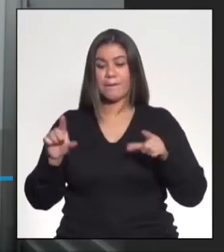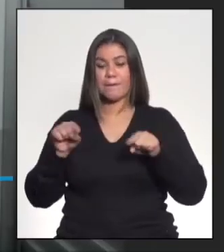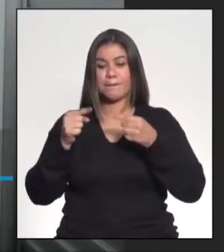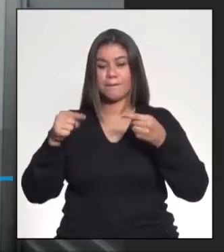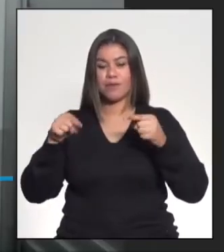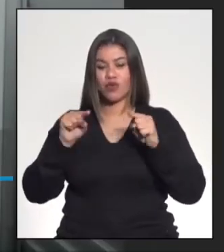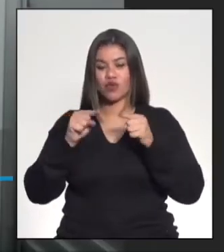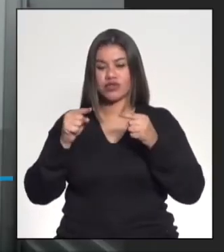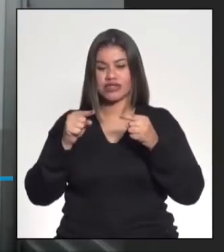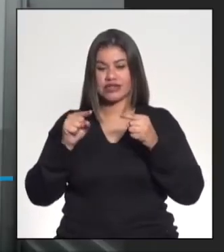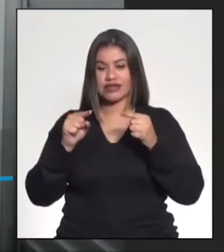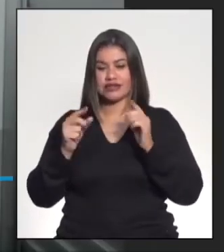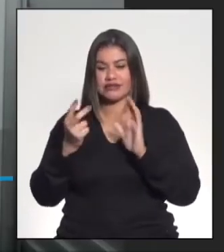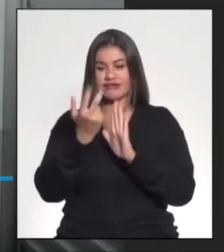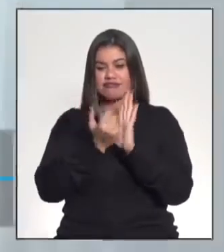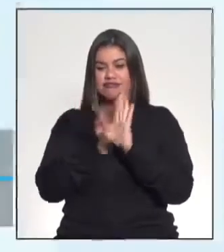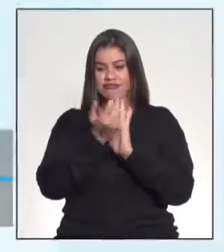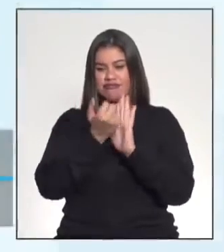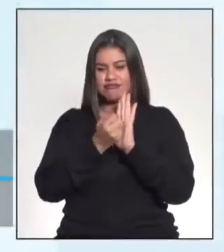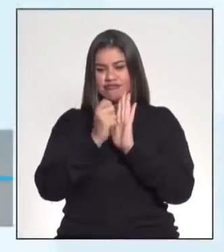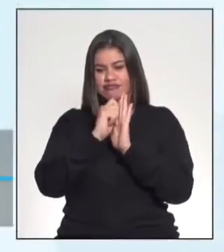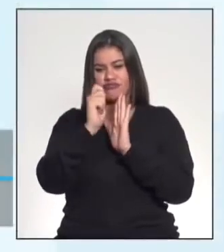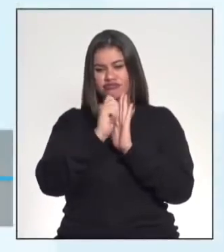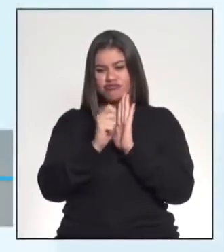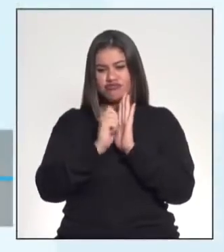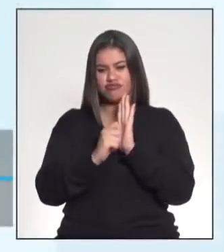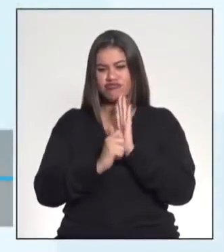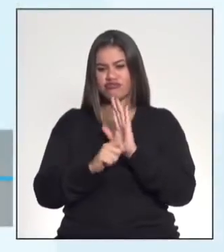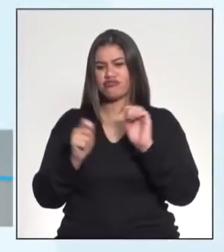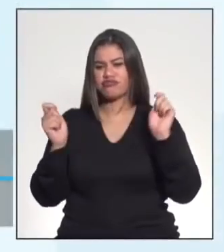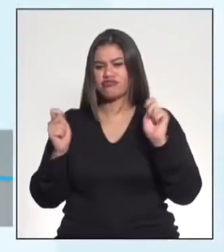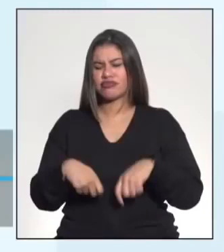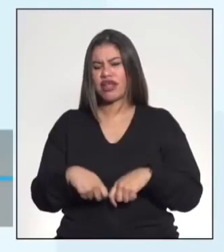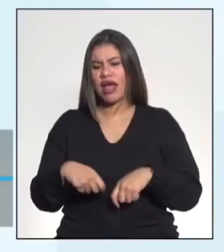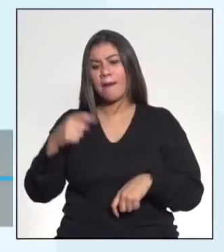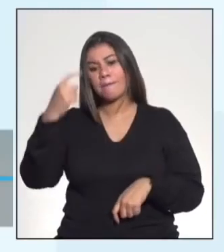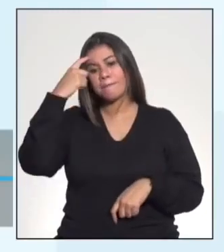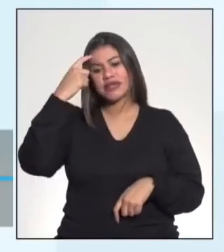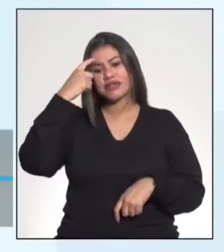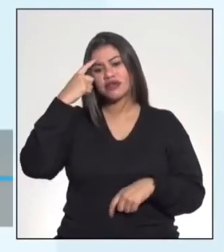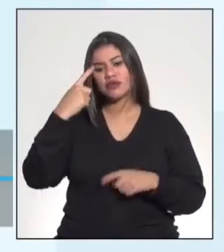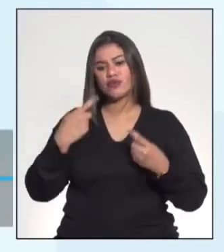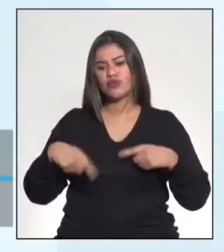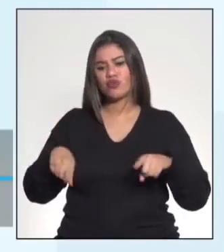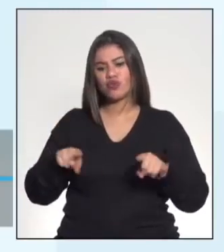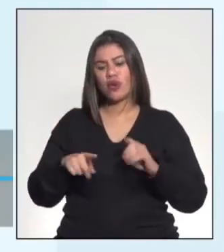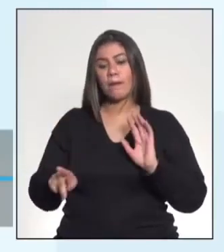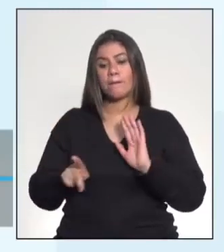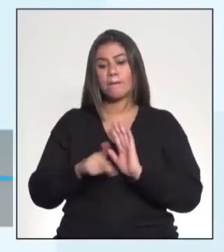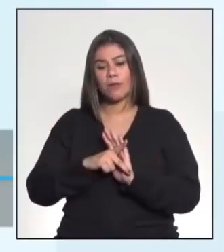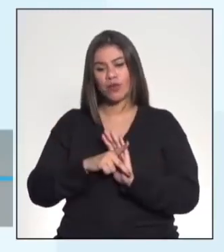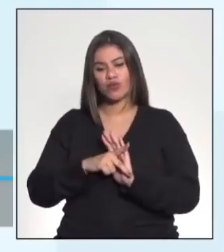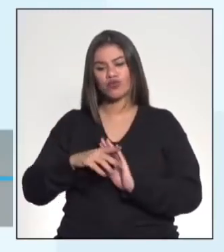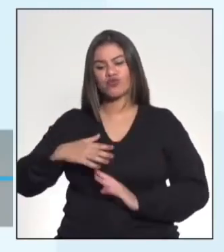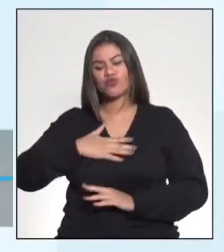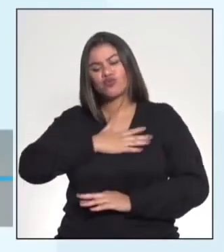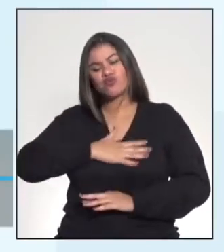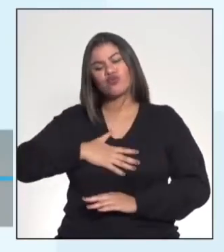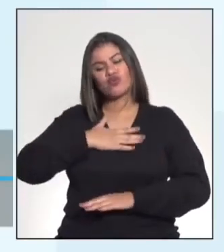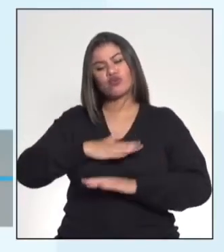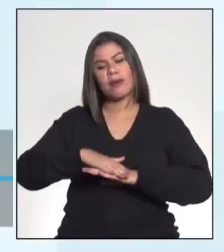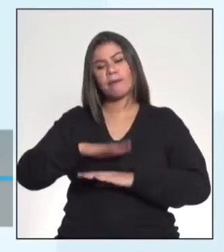música. E pensando na sua música preferida, como que ia ser essa representação? Quais seriam